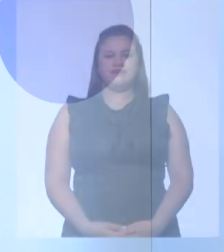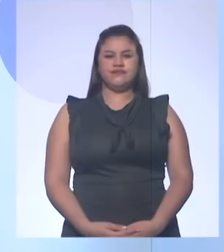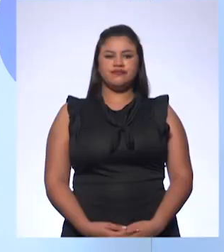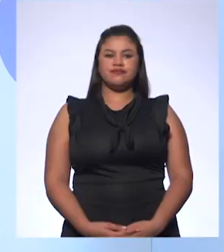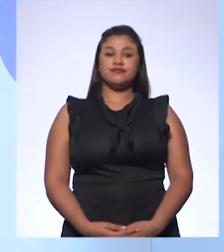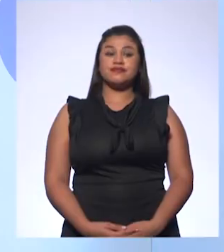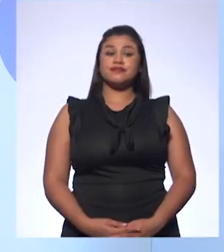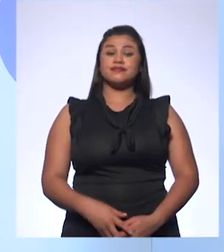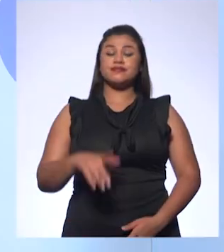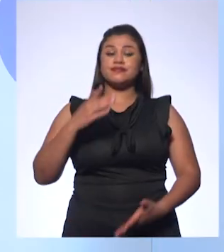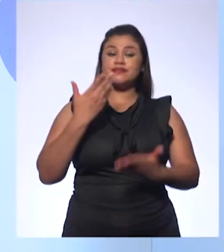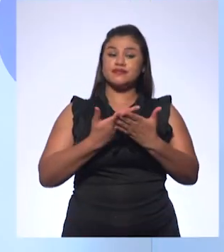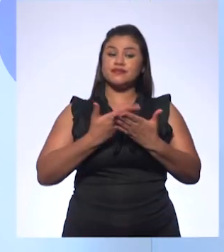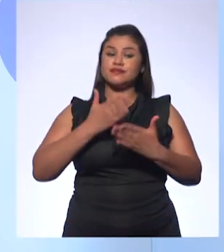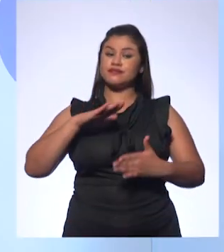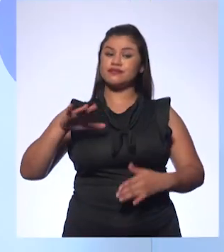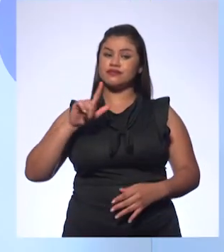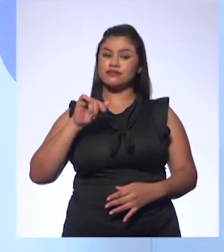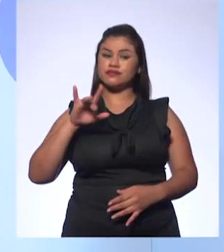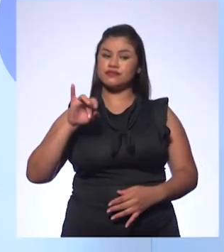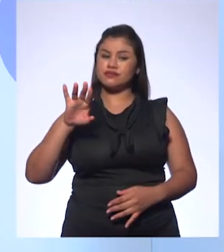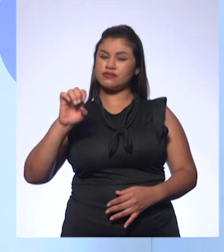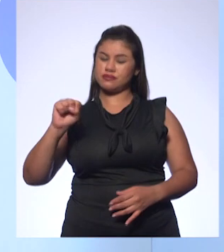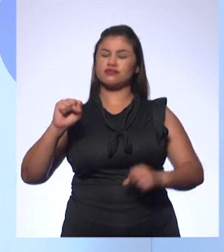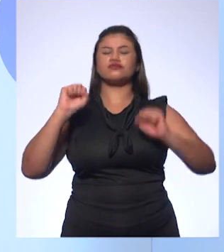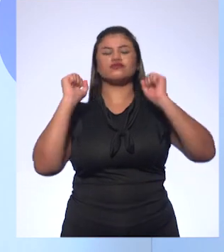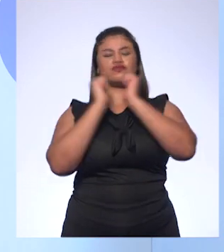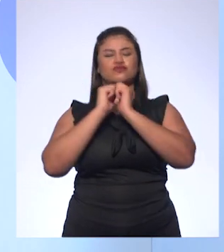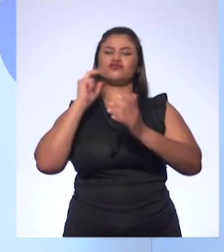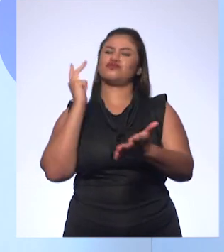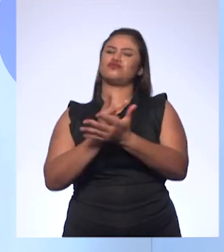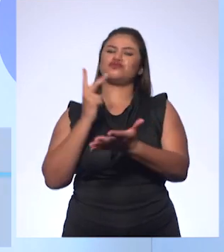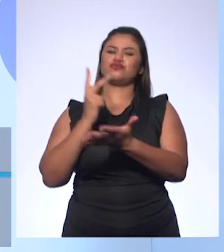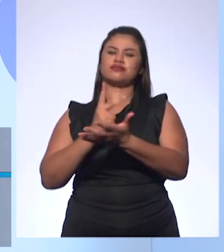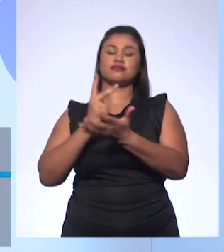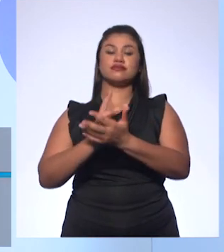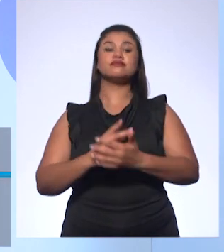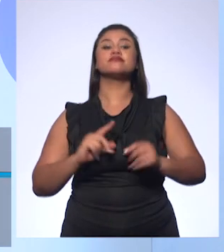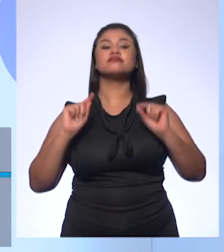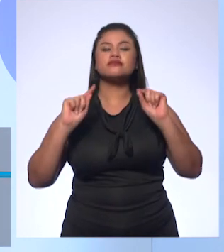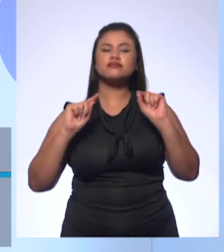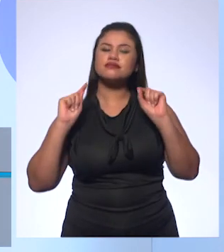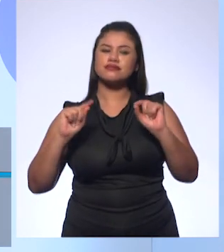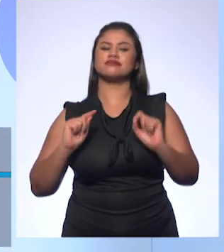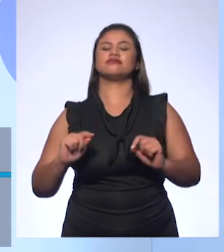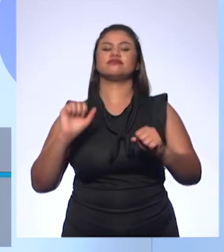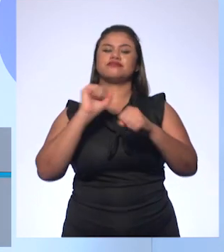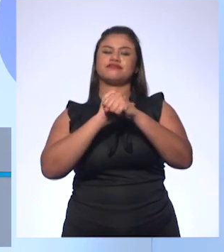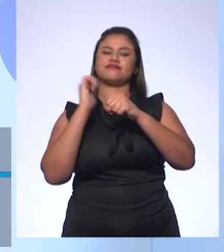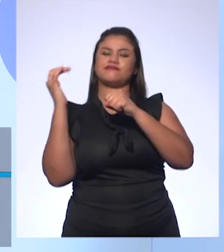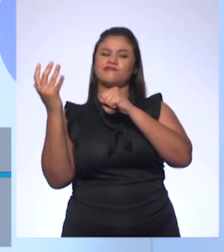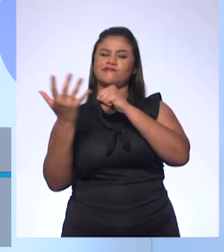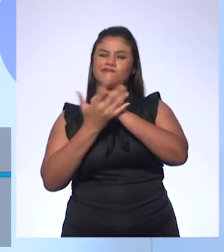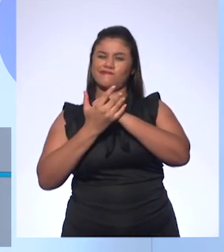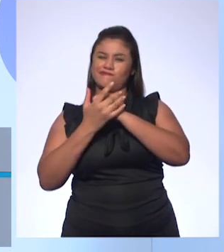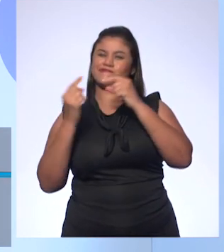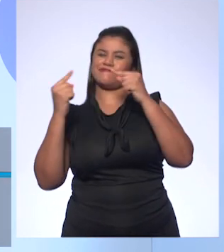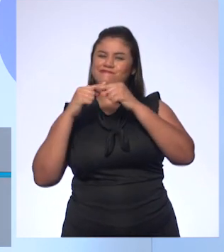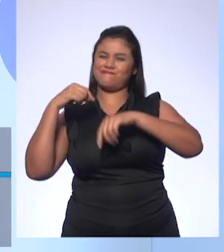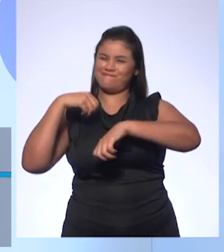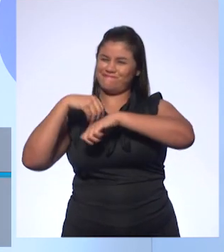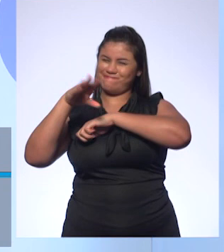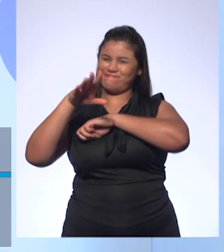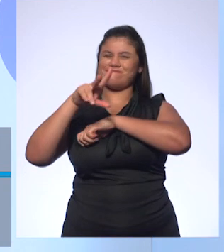O aluno Gilberto, que participa sempre das aulas da professora Tayana, diz o seguinte: Covid com spoiler da